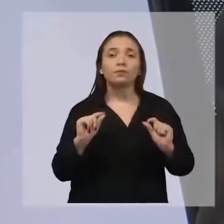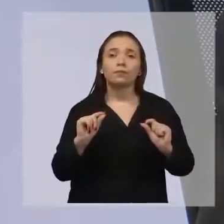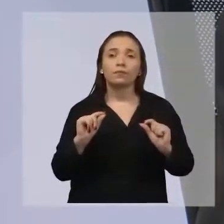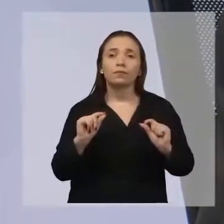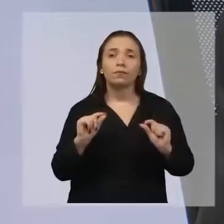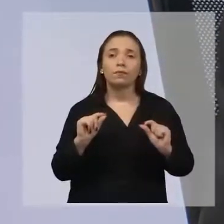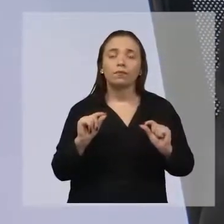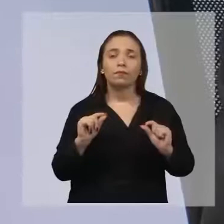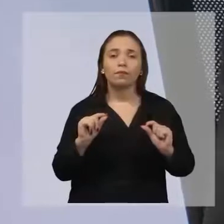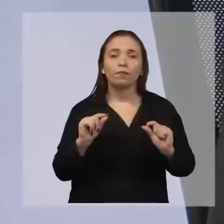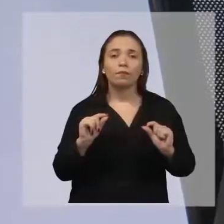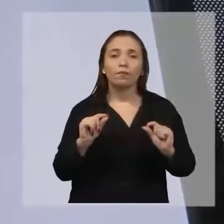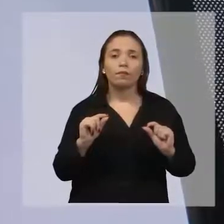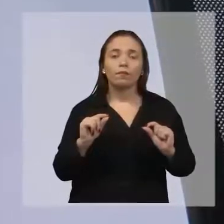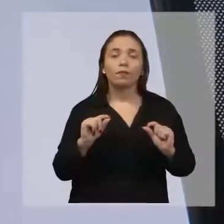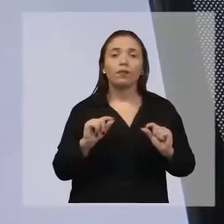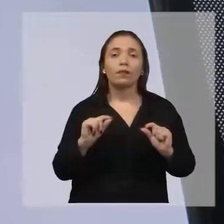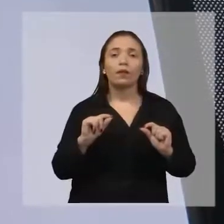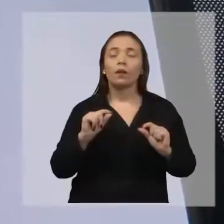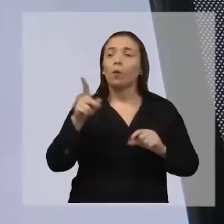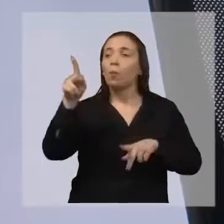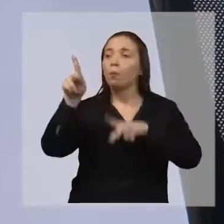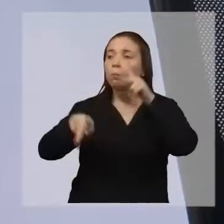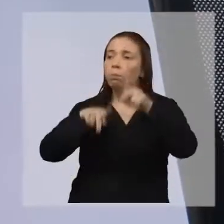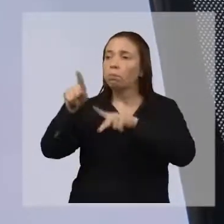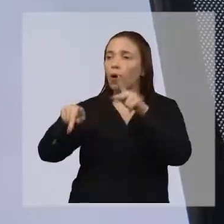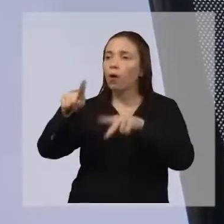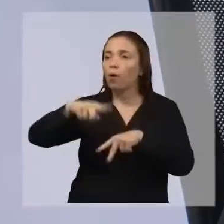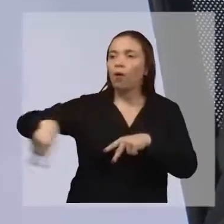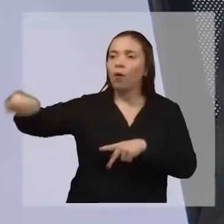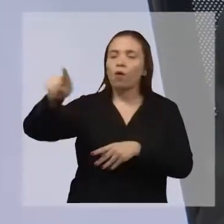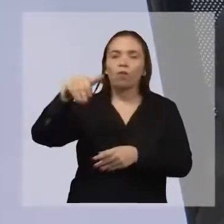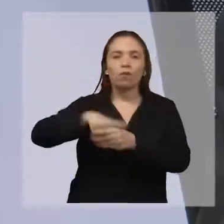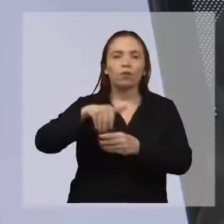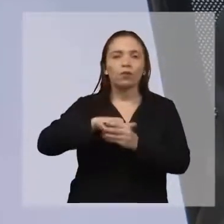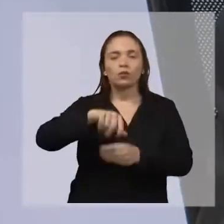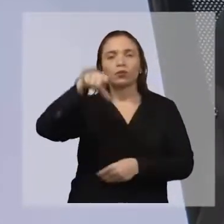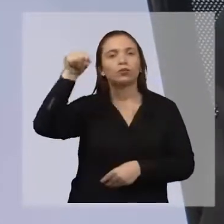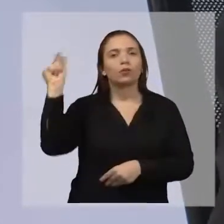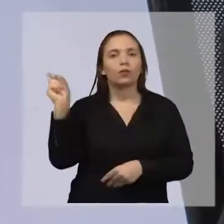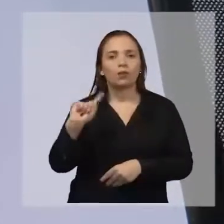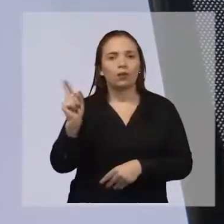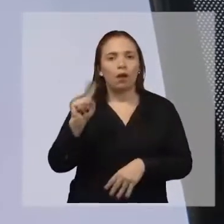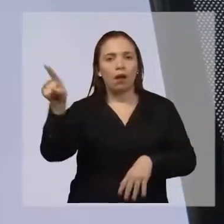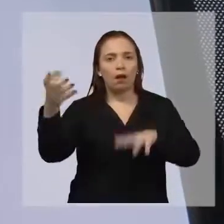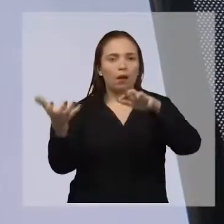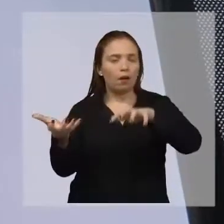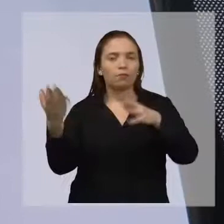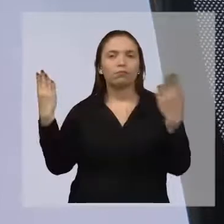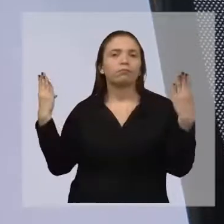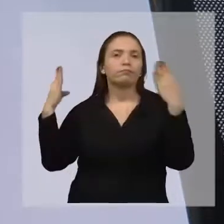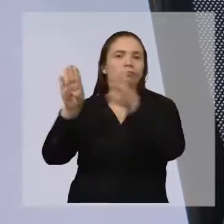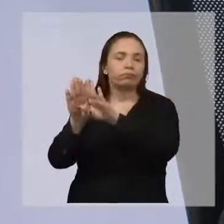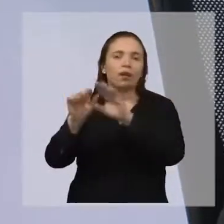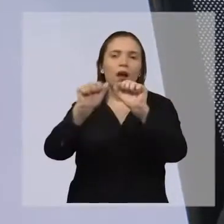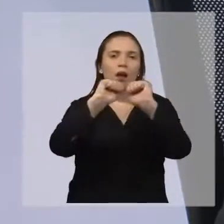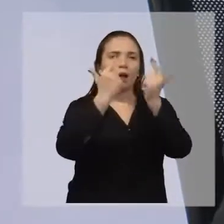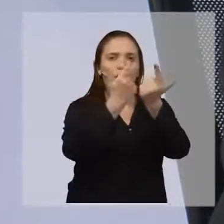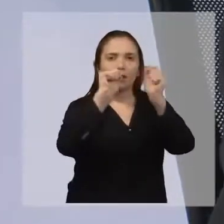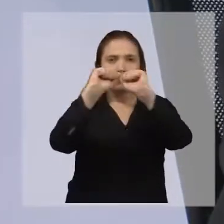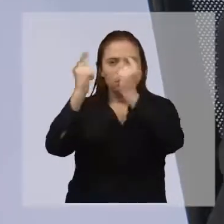mandatários. A eliminação do Congresso, nas Assembleias Legislativas, nas Câmaras de